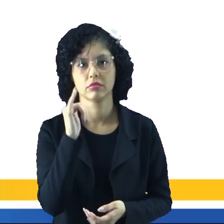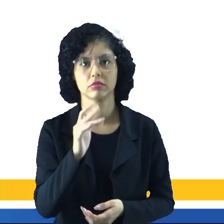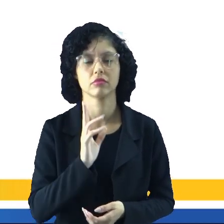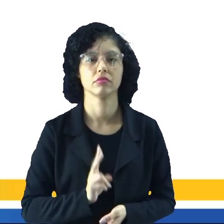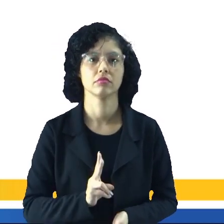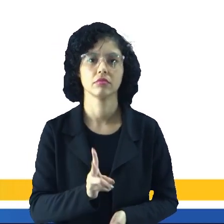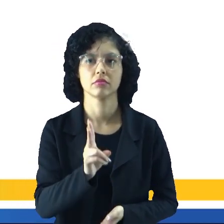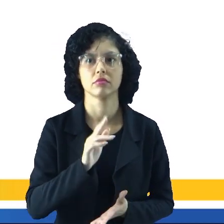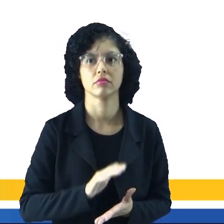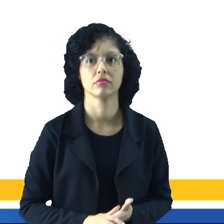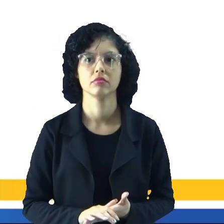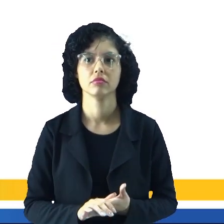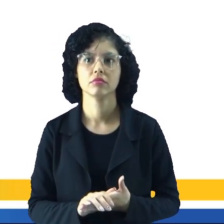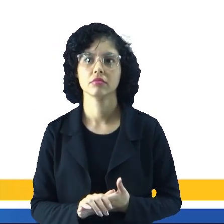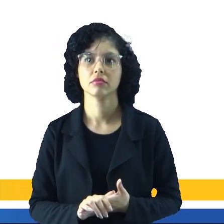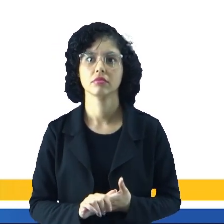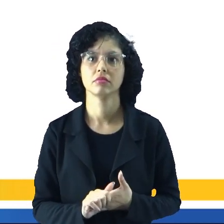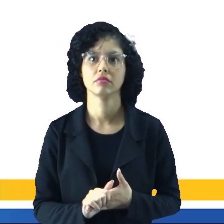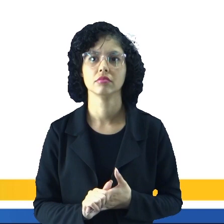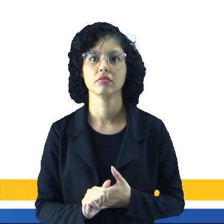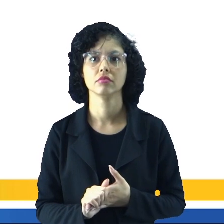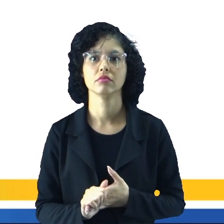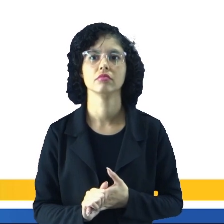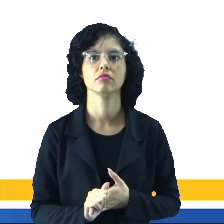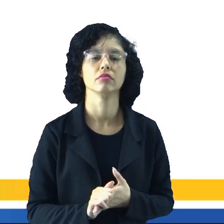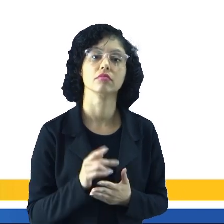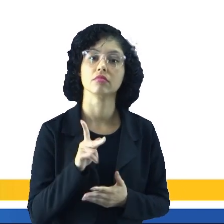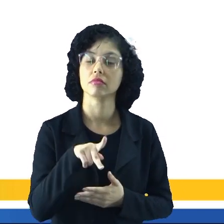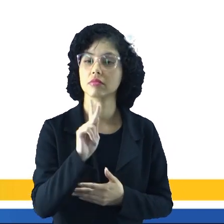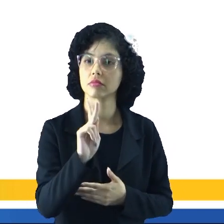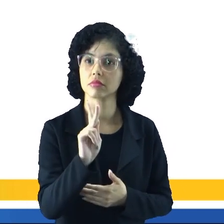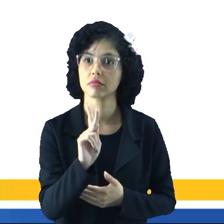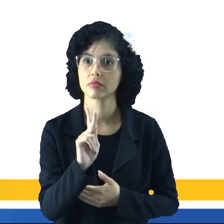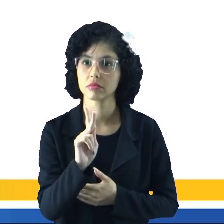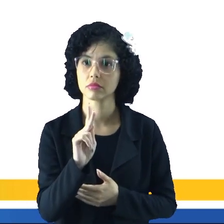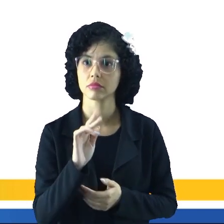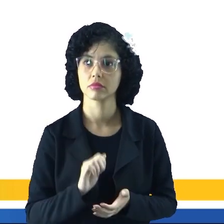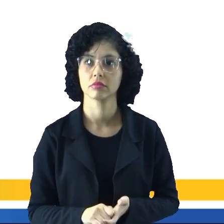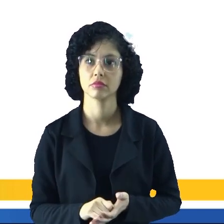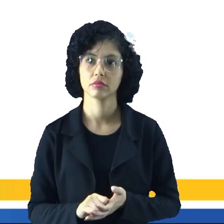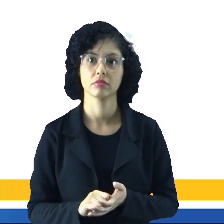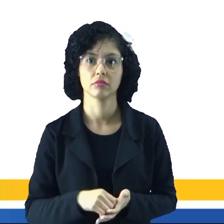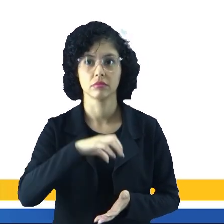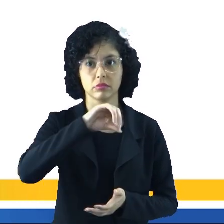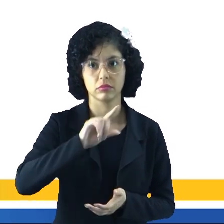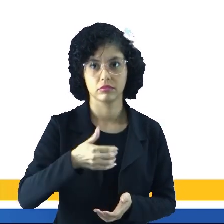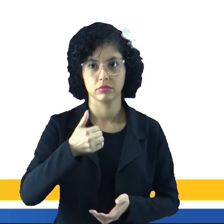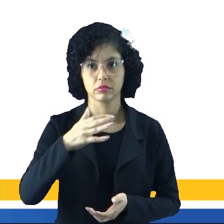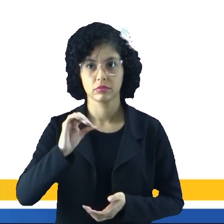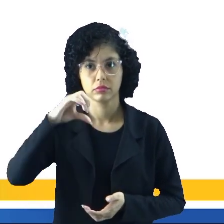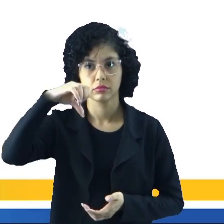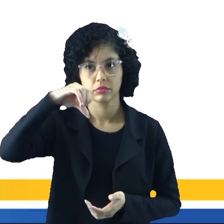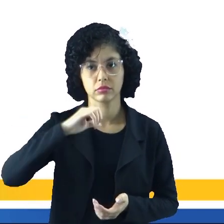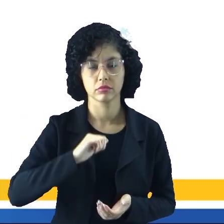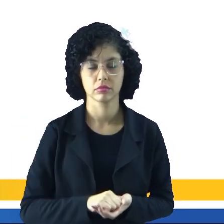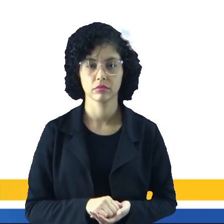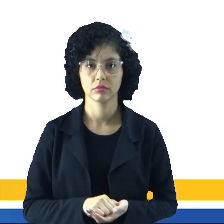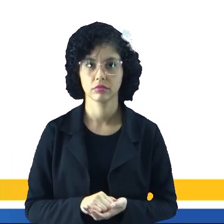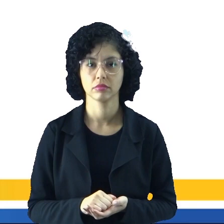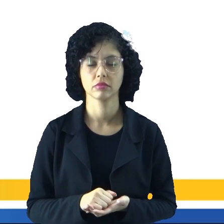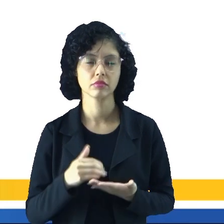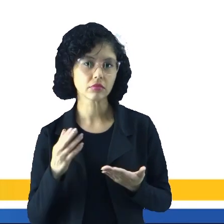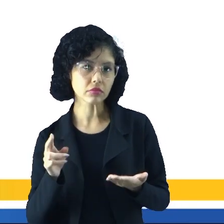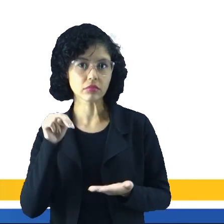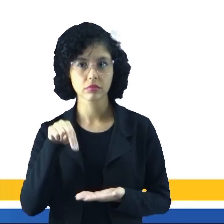assim por diante. E anotem aí a constante do K, né? Essa constante vale 9 vezes 10 elevado a 9,